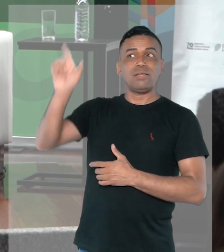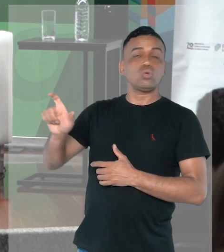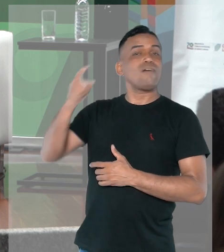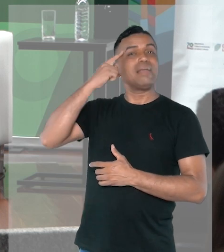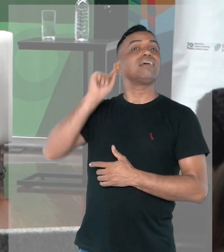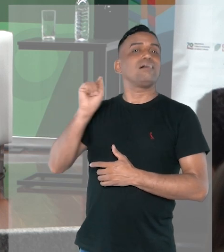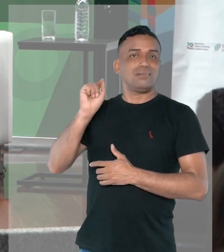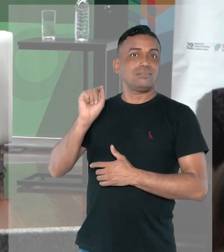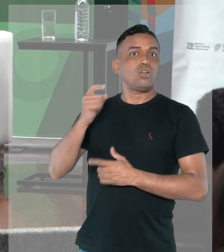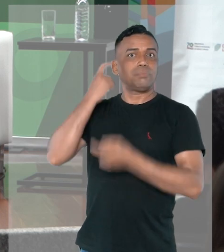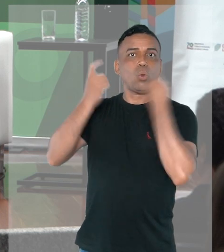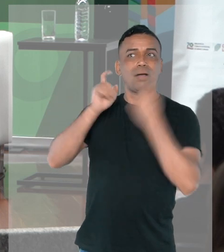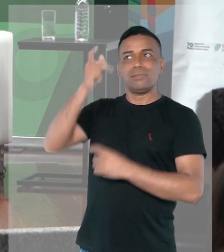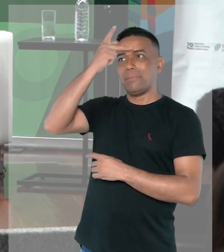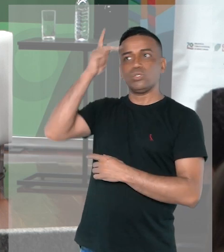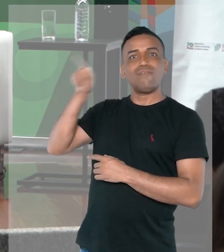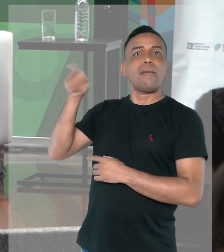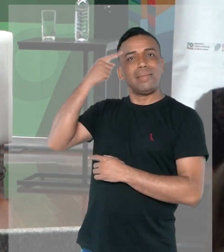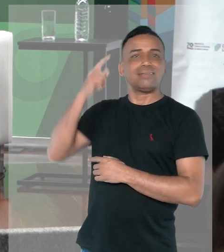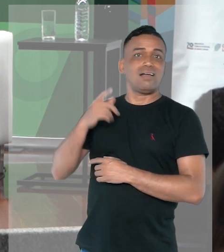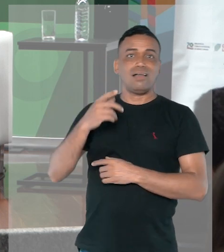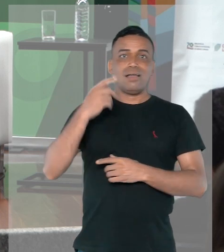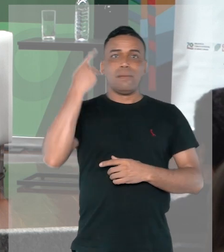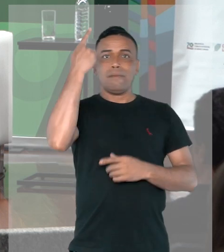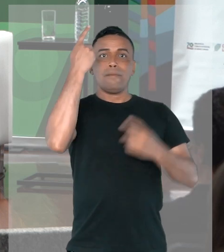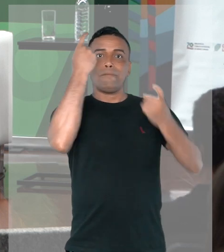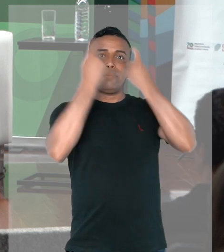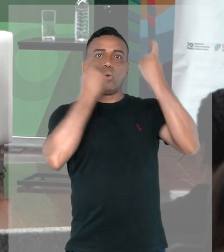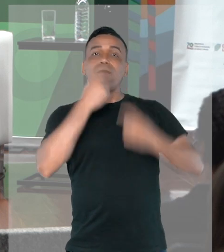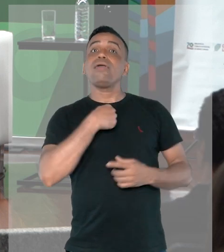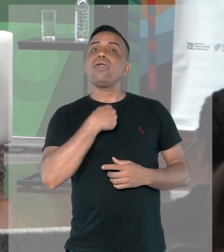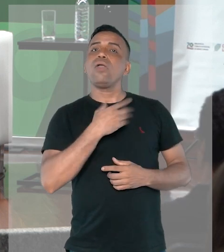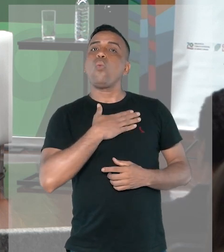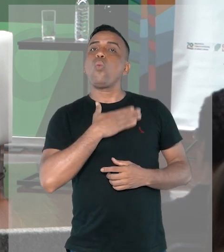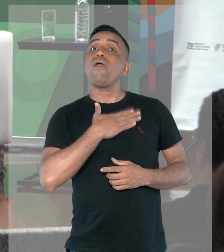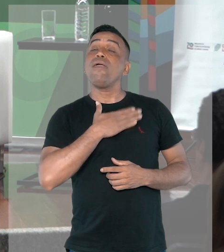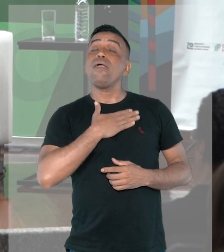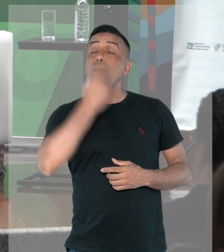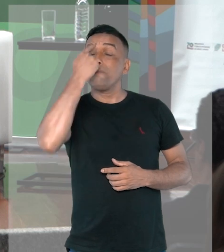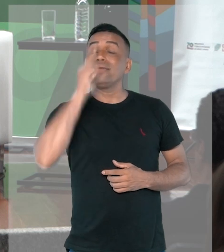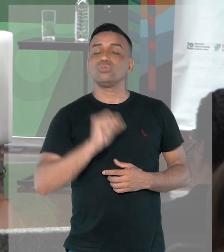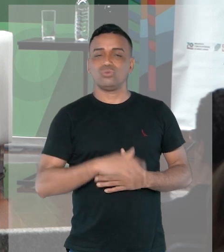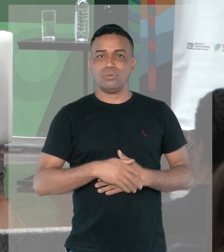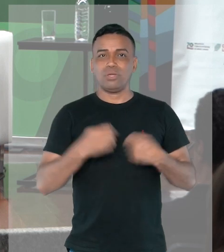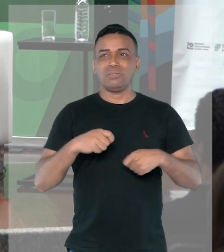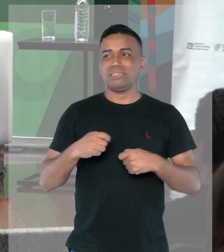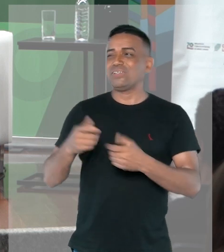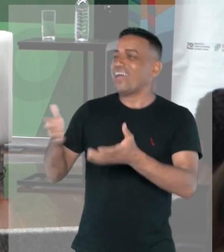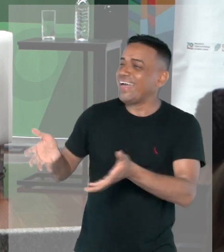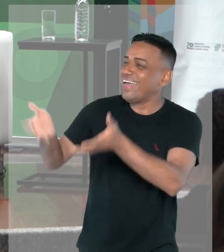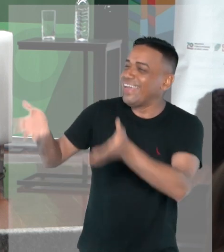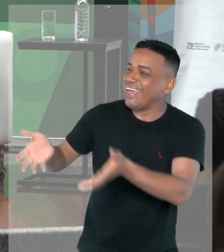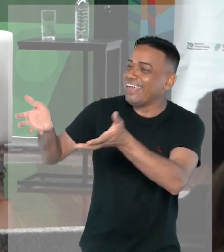muito preocupado com os outros, né? E a gente não se preocupa conosco. O que eu penso? Por que eu preciso agradar tanto